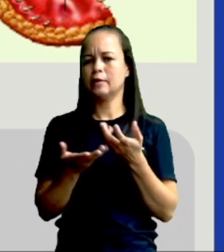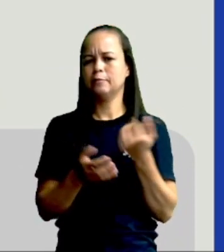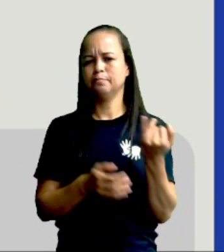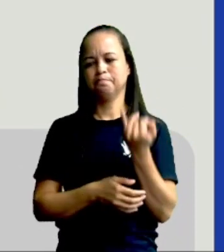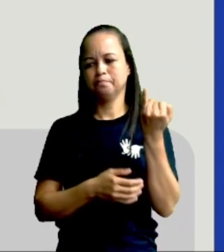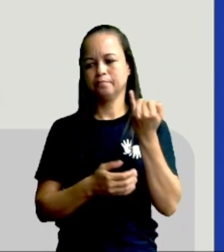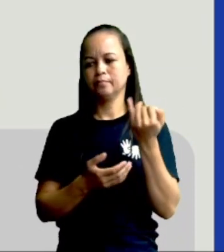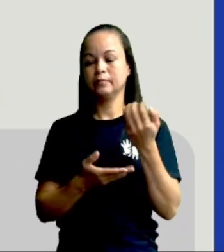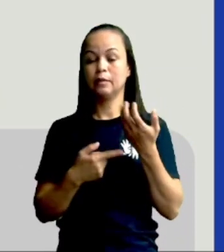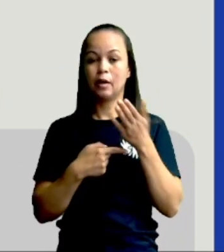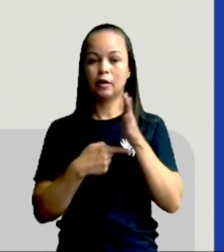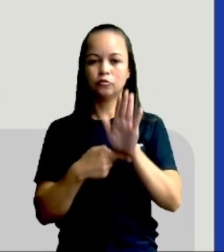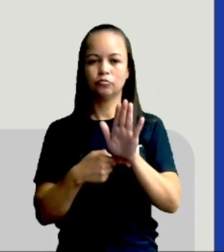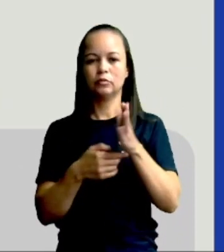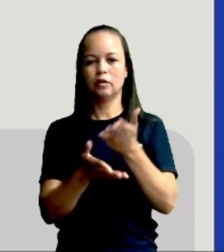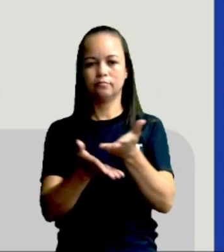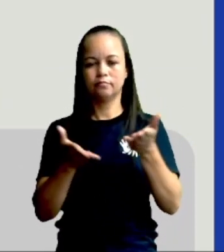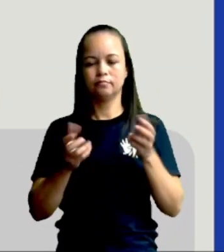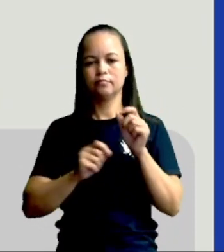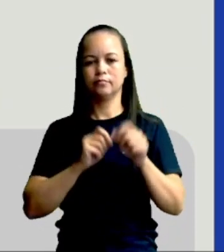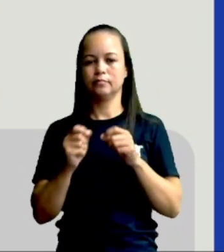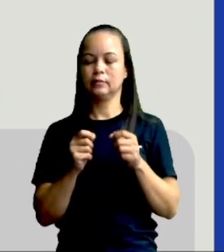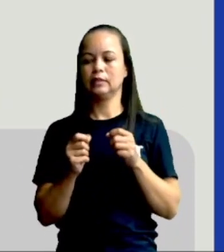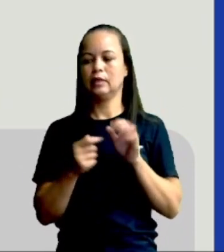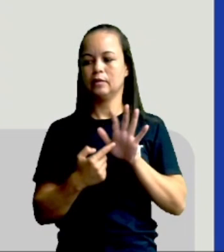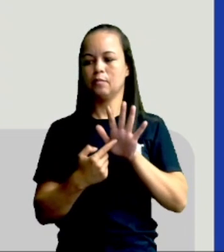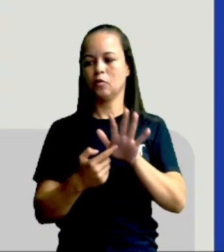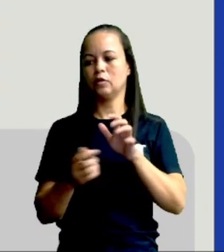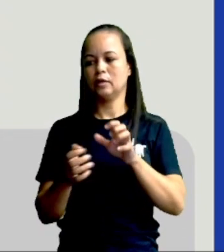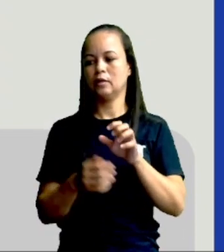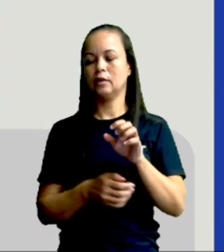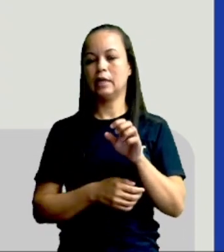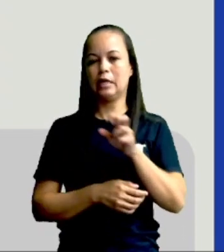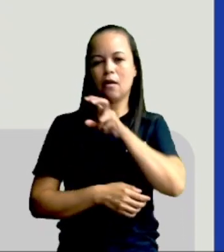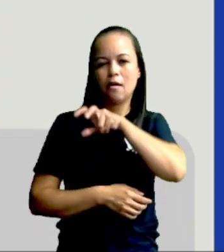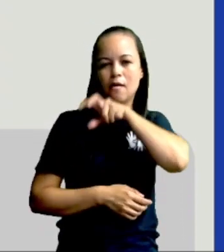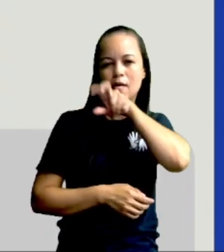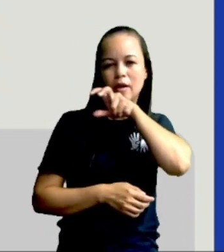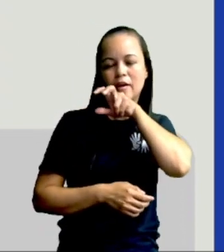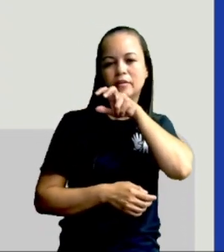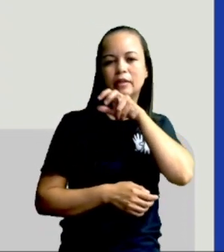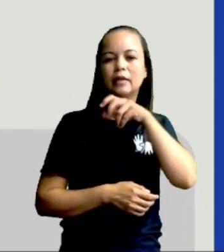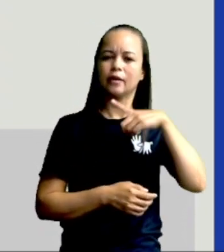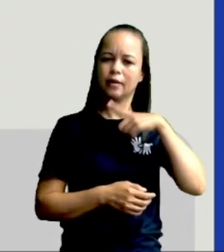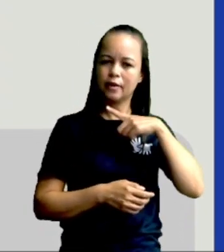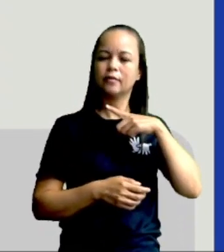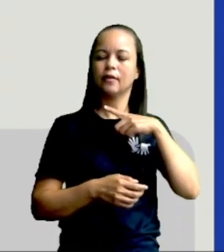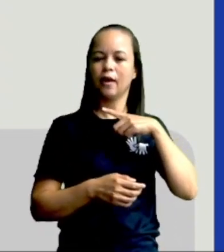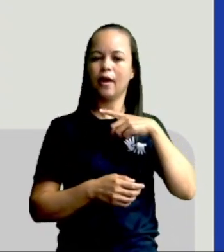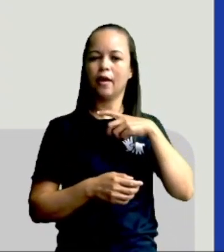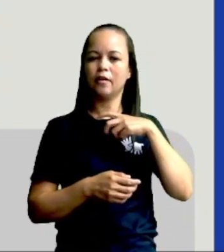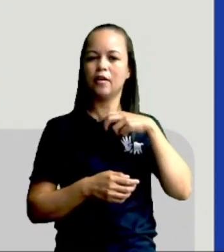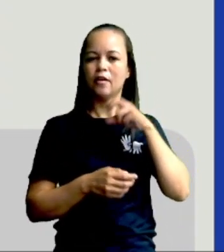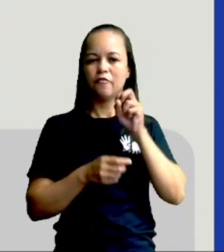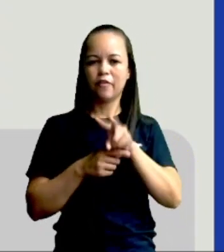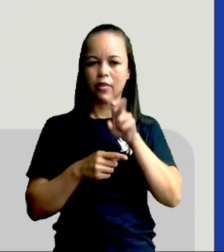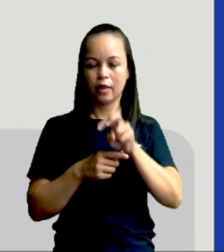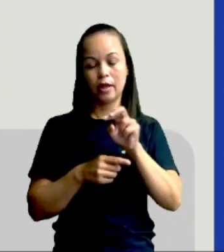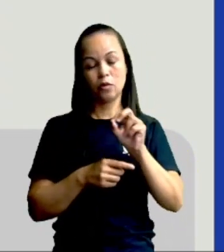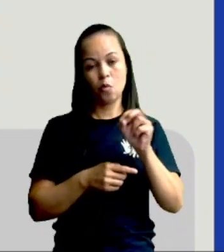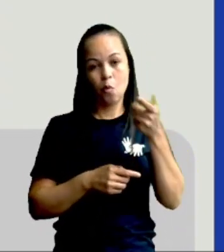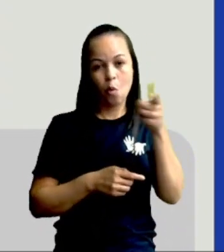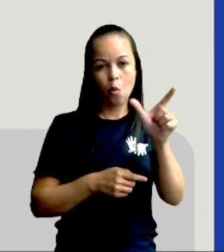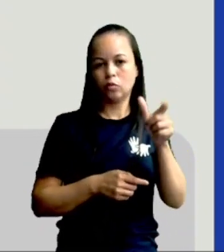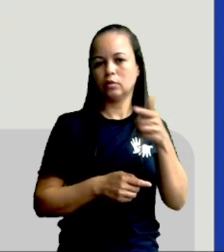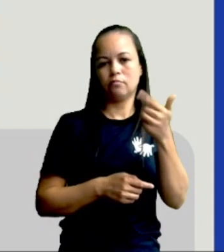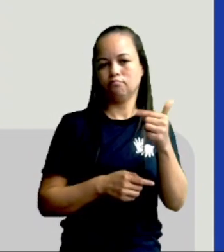para auxiliar você na identificação de uma serpente venenosa ou não venenosa, tem algumas características em comum entre elas,